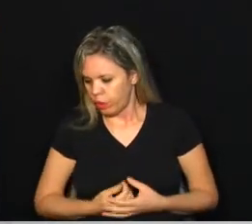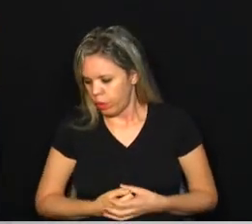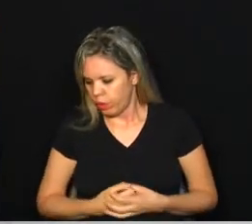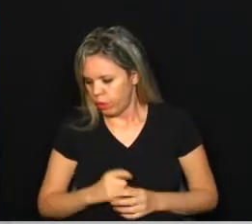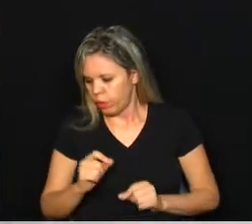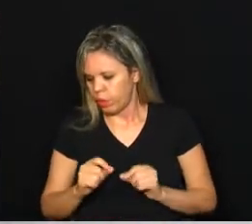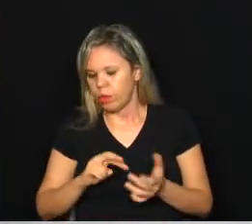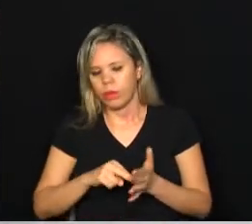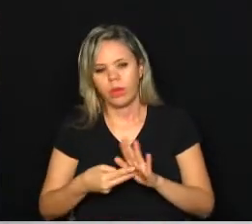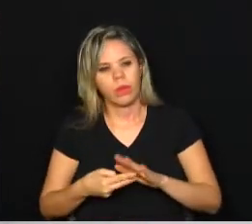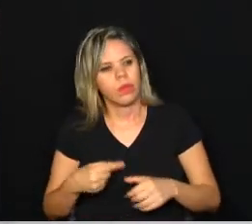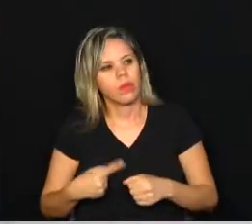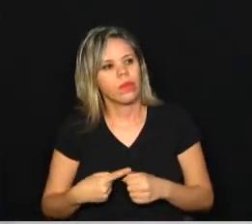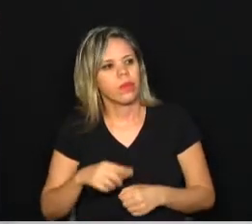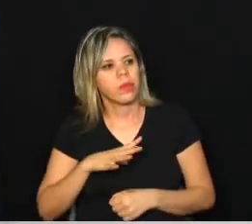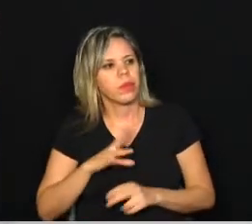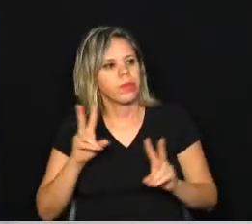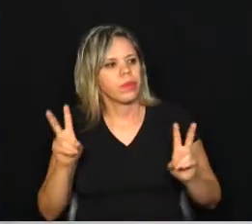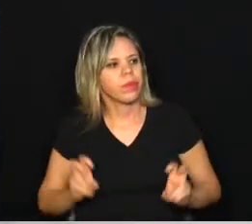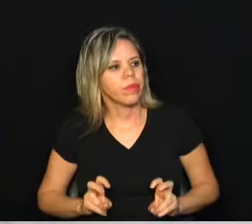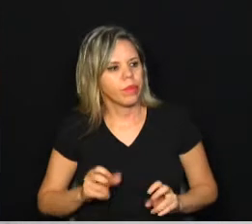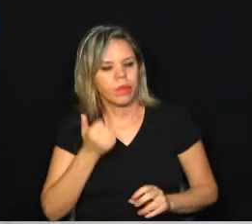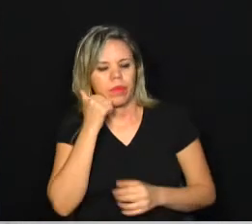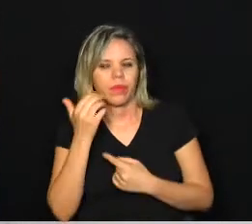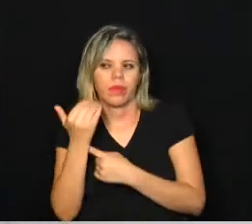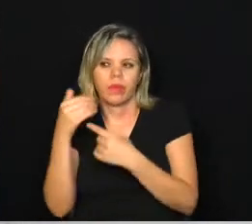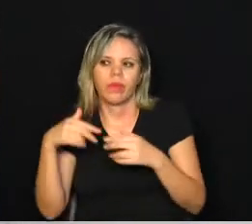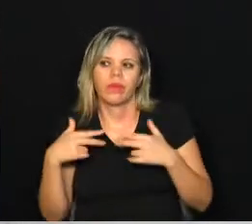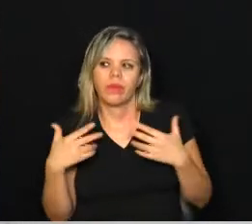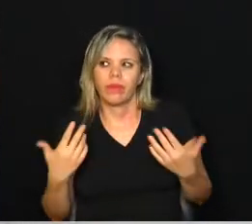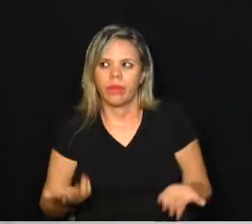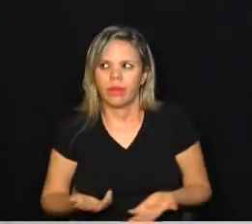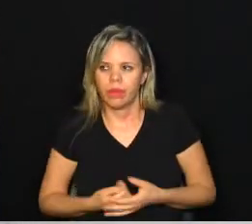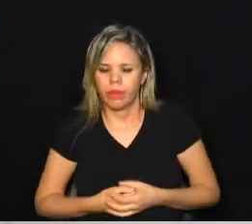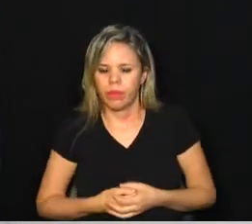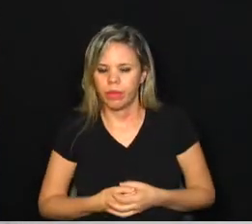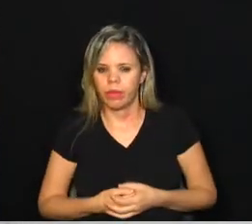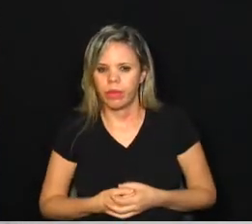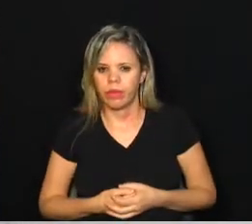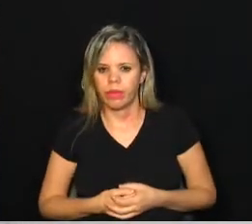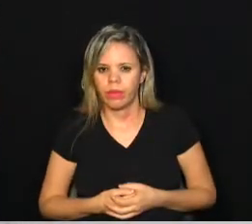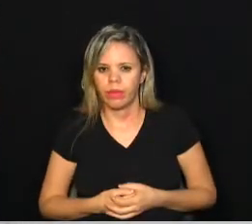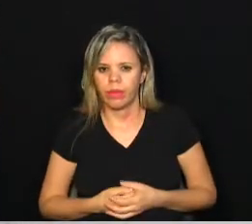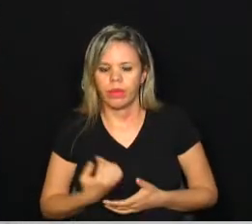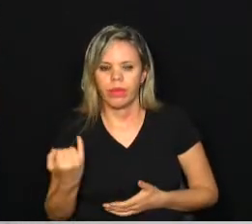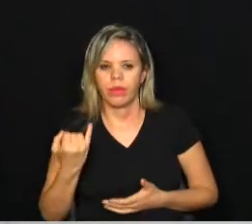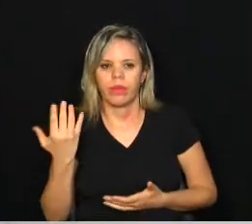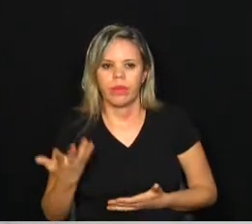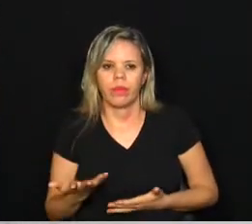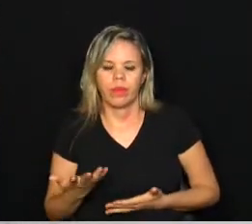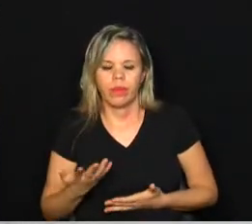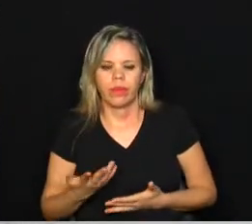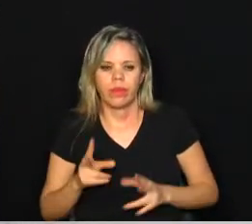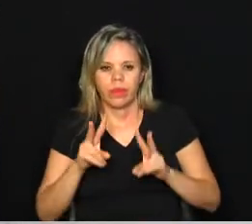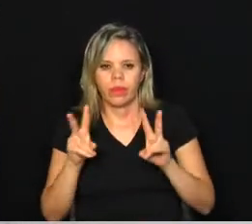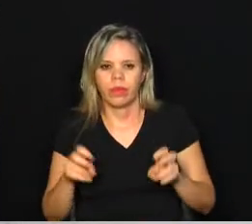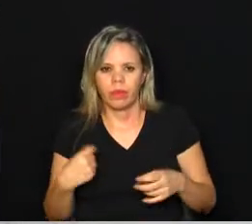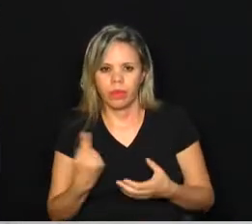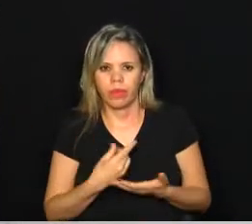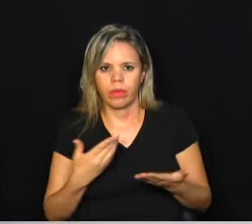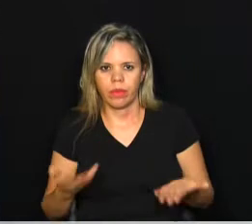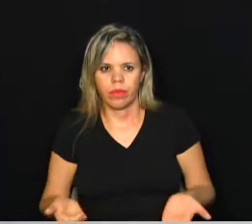é o município de Campinas em relação à ciência, tecnologia e inovação, né? O quanto é importante esse tema aqui para